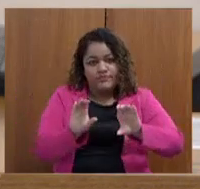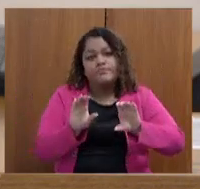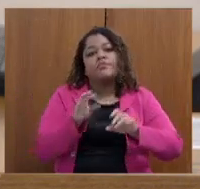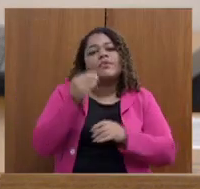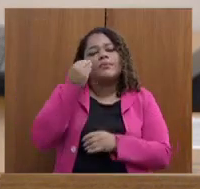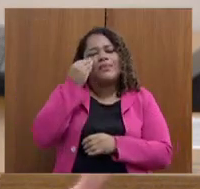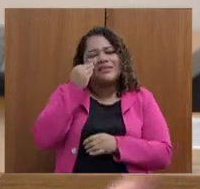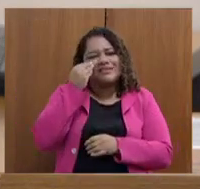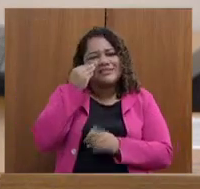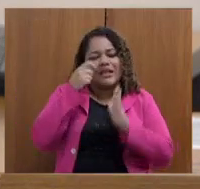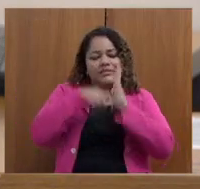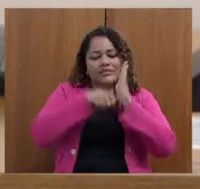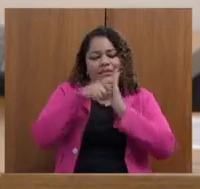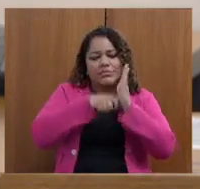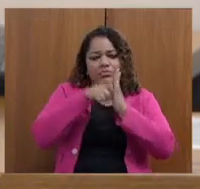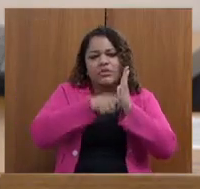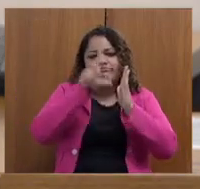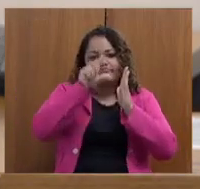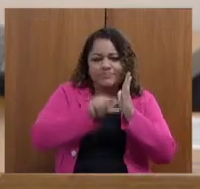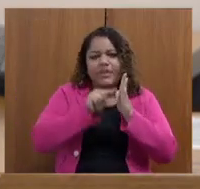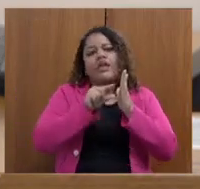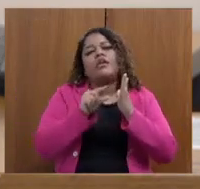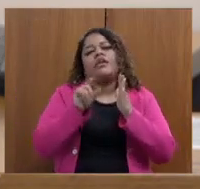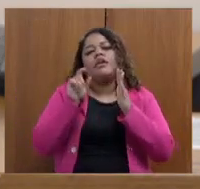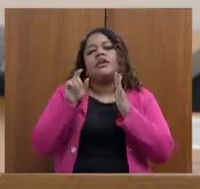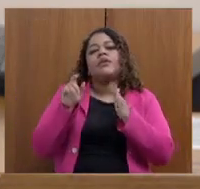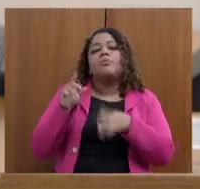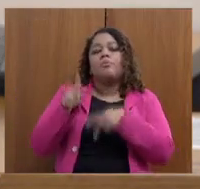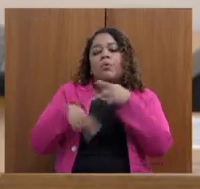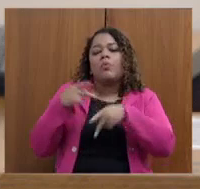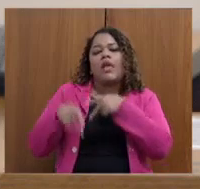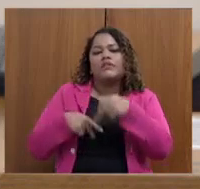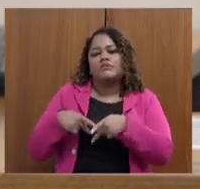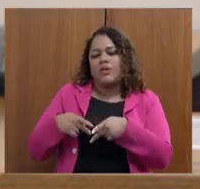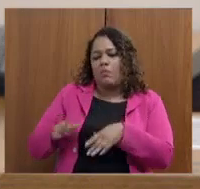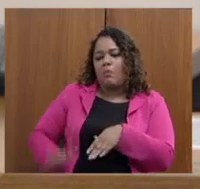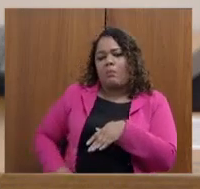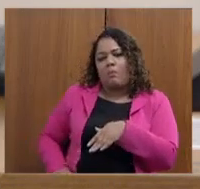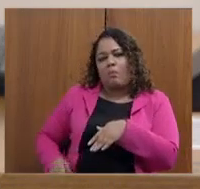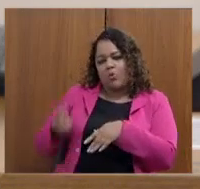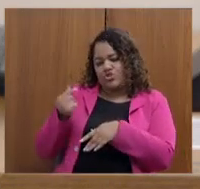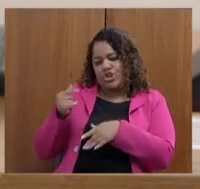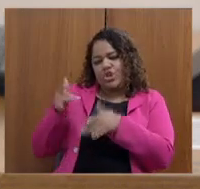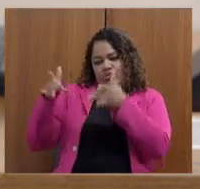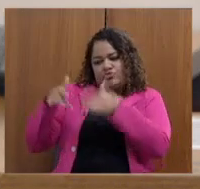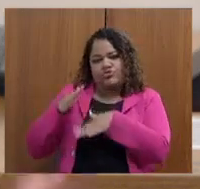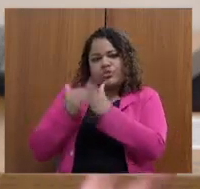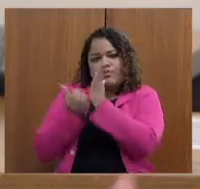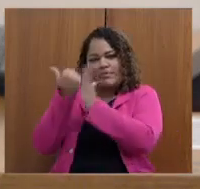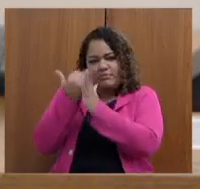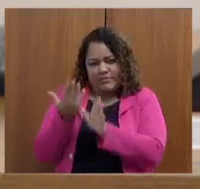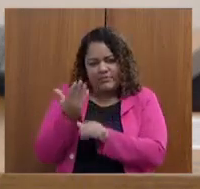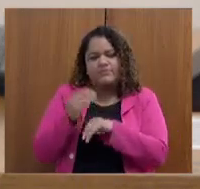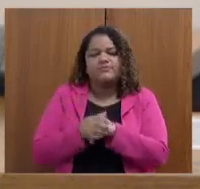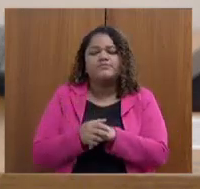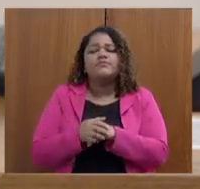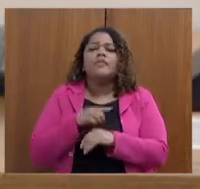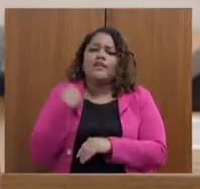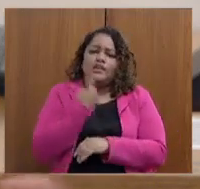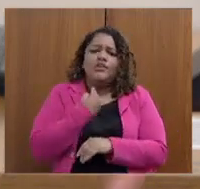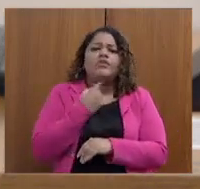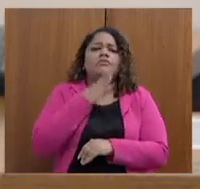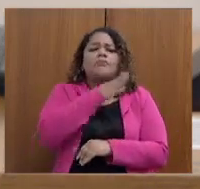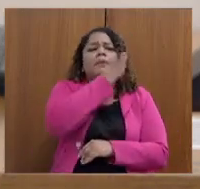tributária para sobrar mais dinheiro no bolso aí da população e a gente sabe eu falo que rodando o estado aí